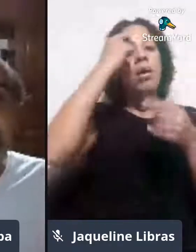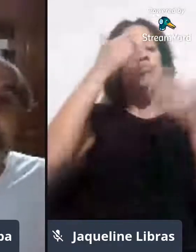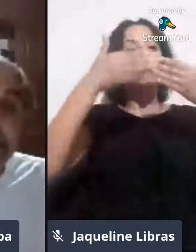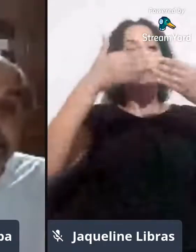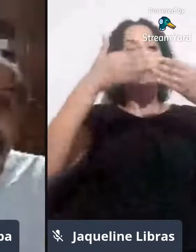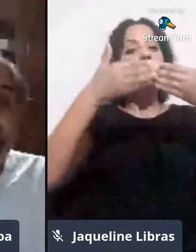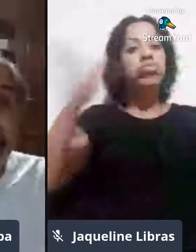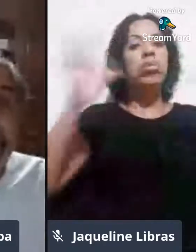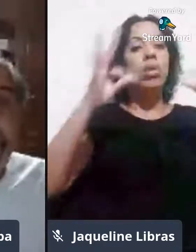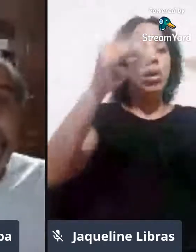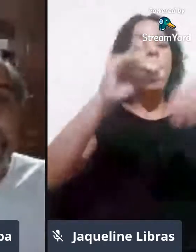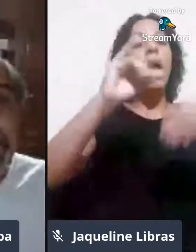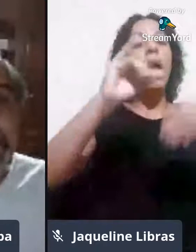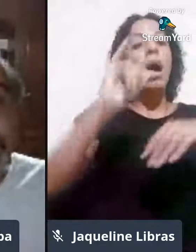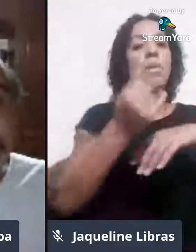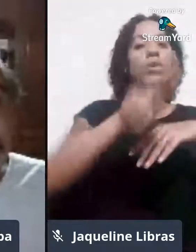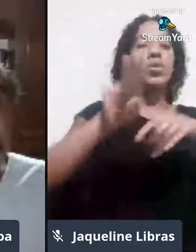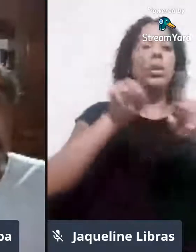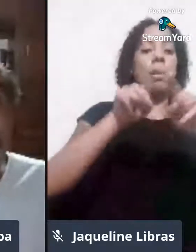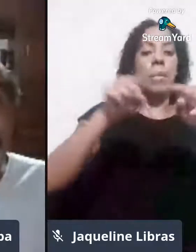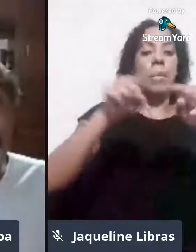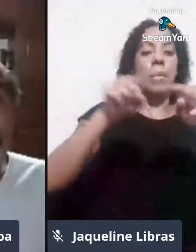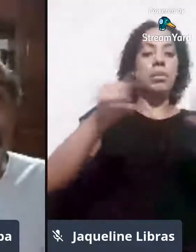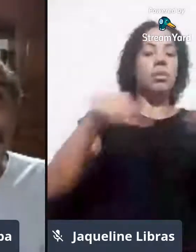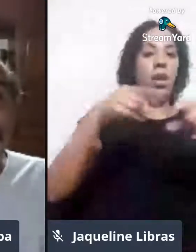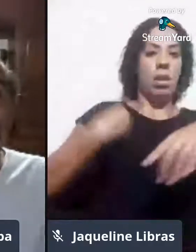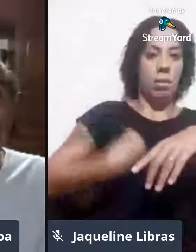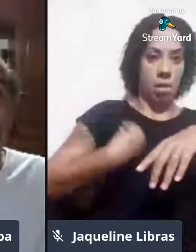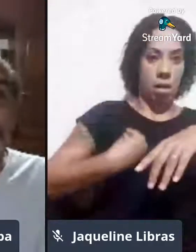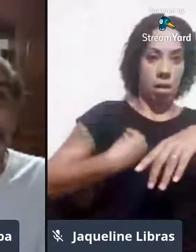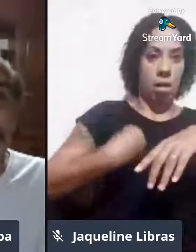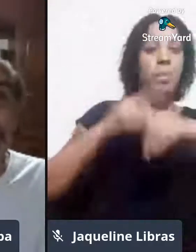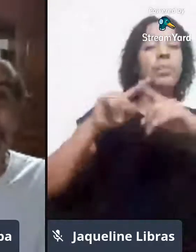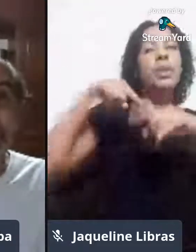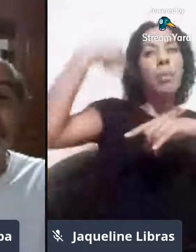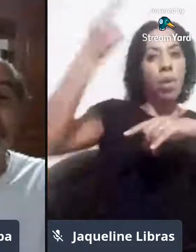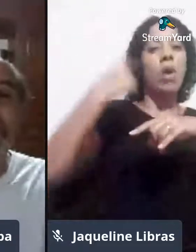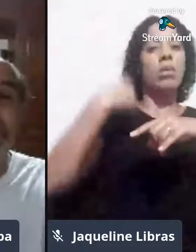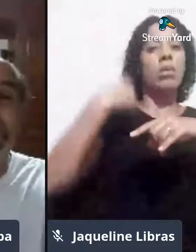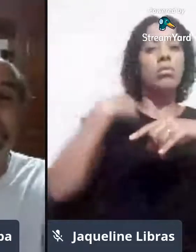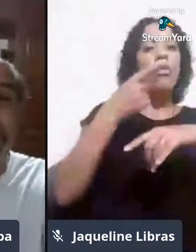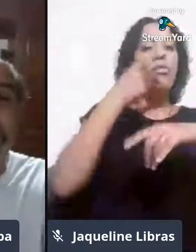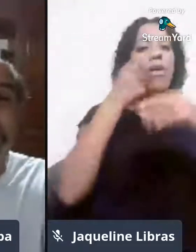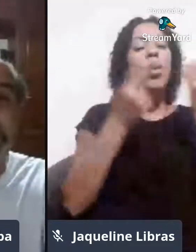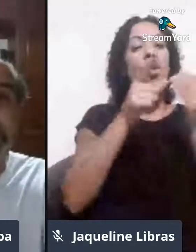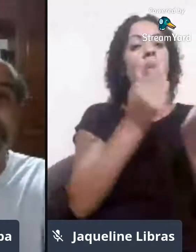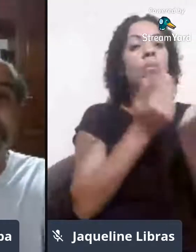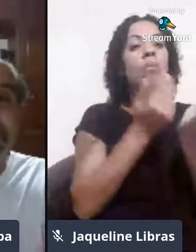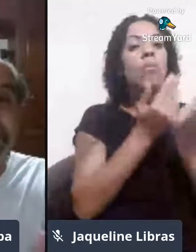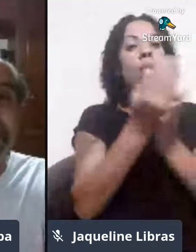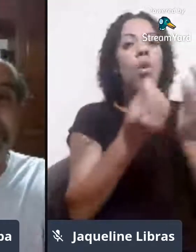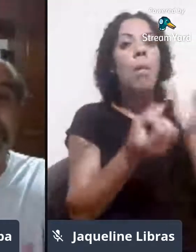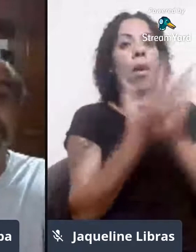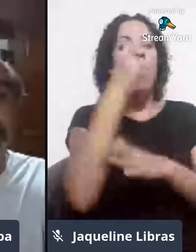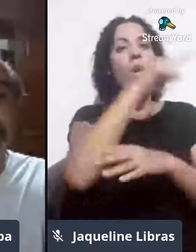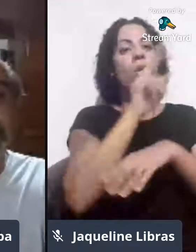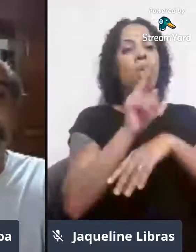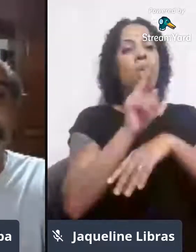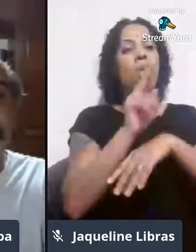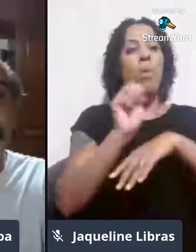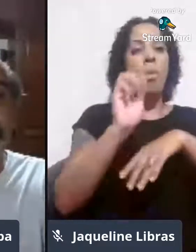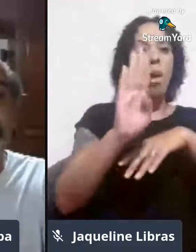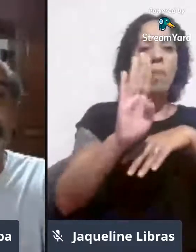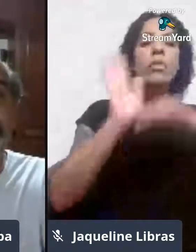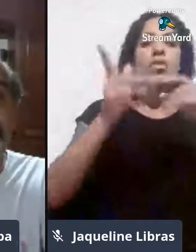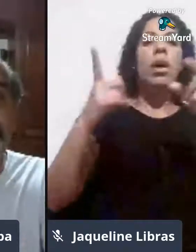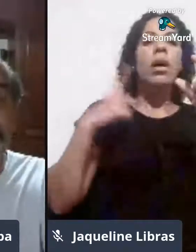presencial. E isso eu falo na próxima vez, sobre como que isso surge, como que a gente chega na UAB, já tendo as